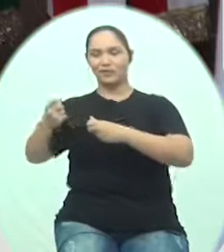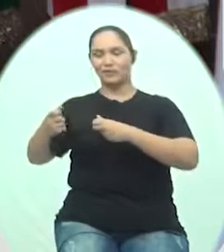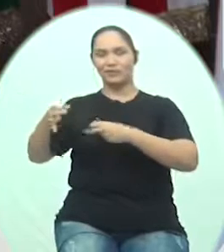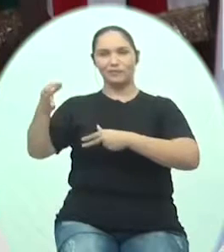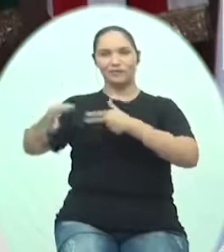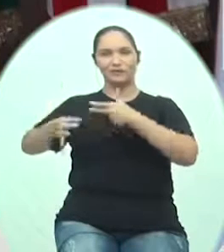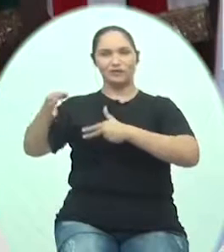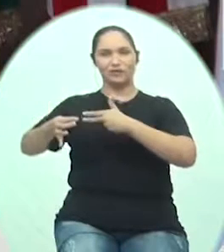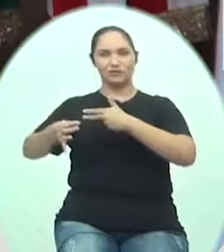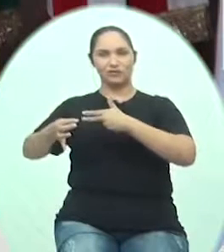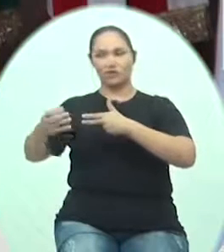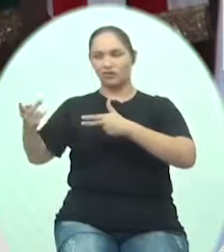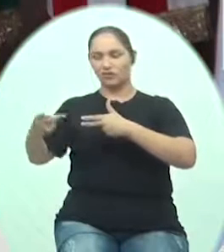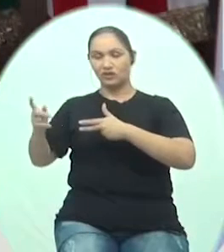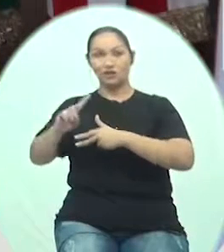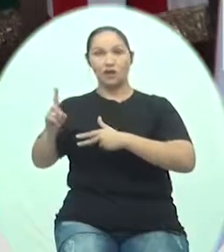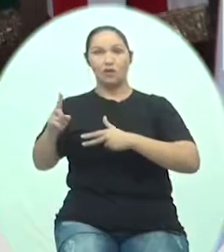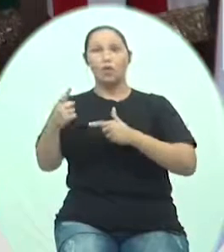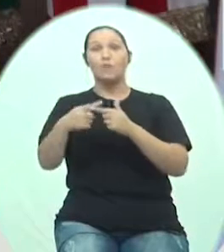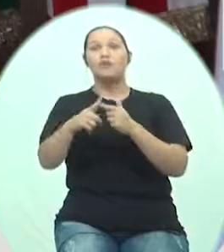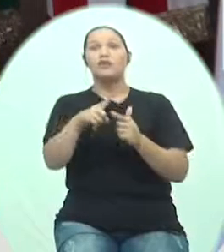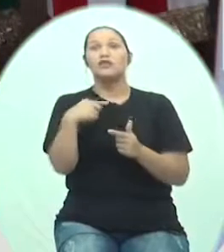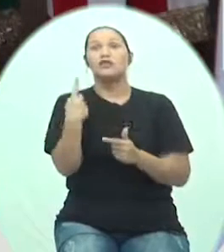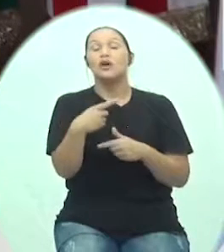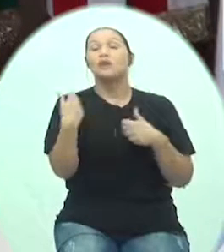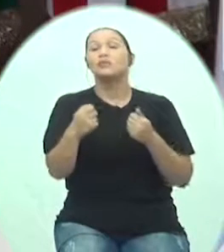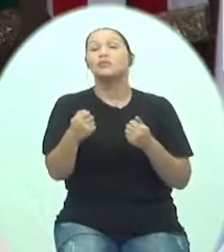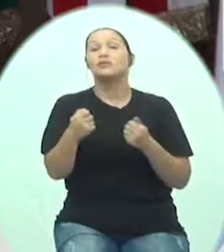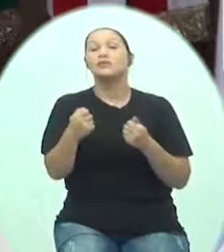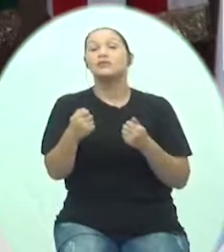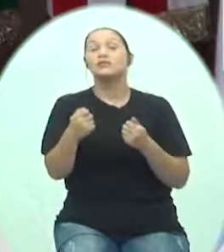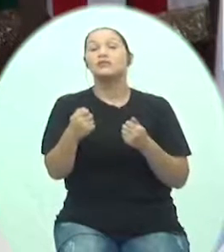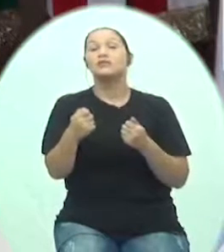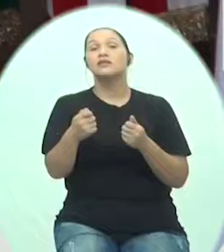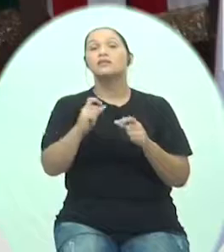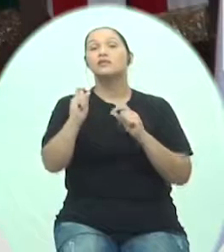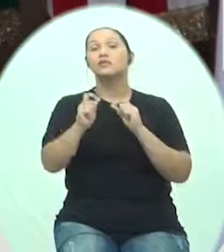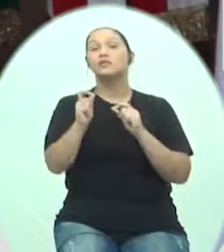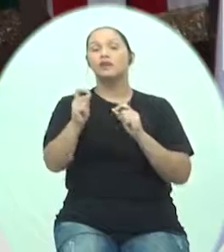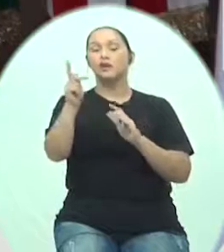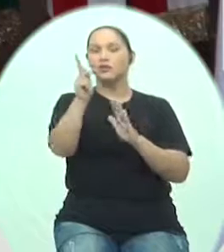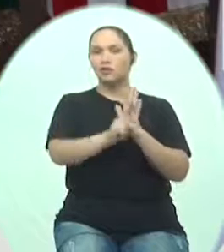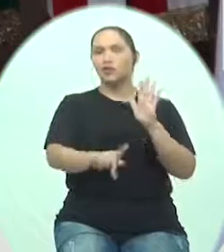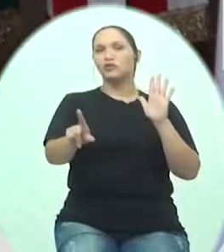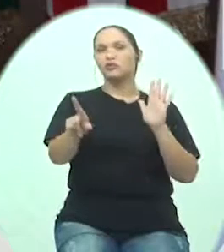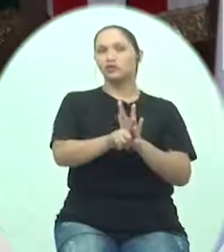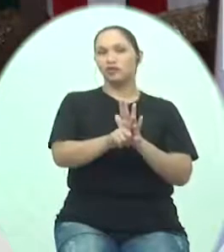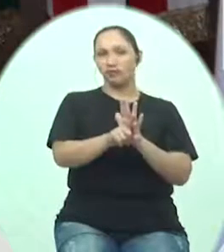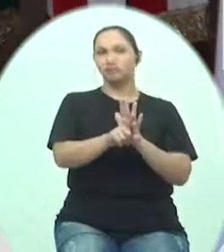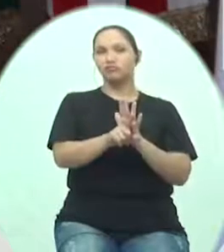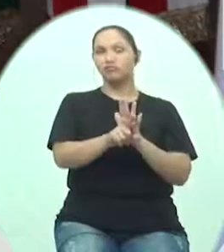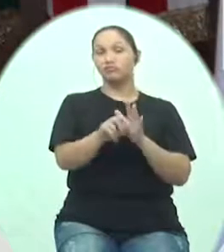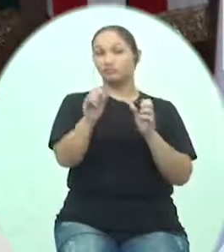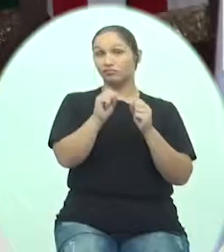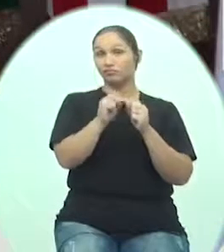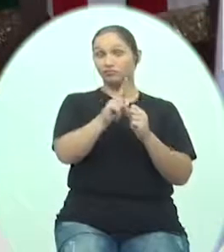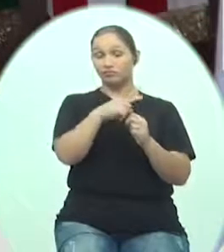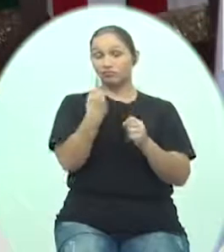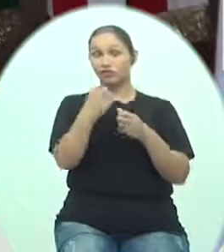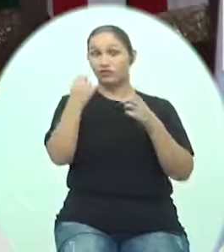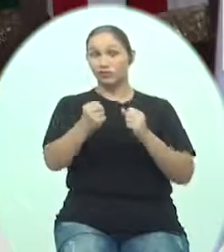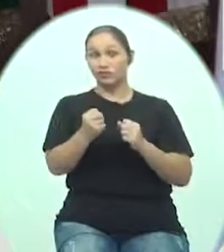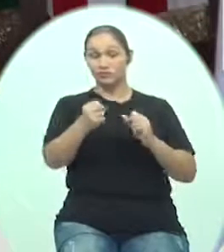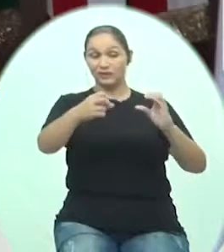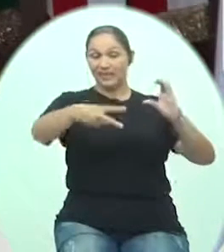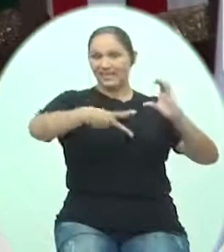a sociedade não deve ser pega de surpresa então nós estamos sugerindo para que venha um projeto de lei para que a gente possa fazer com que